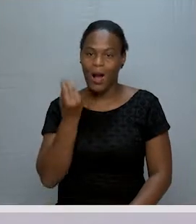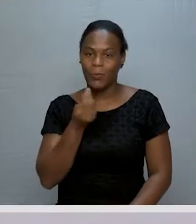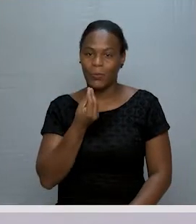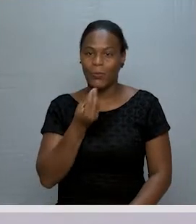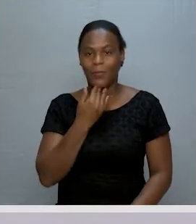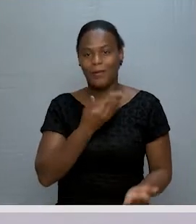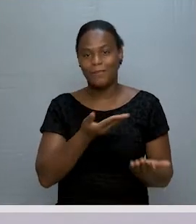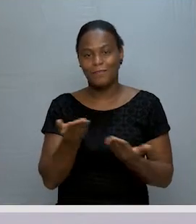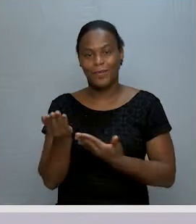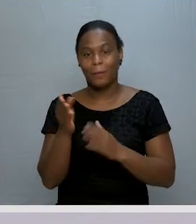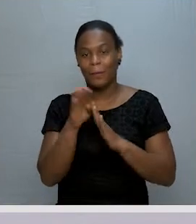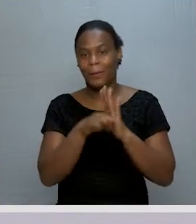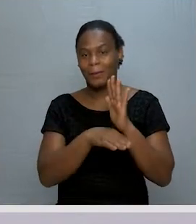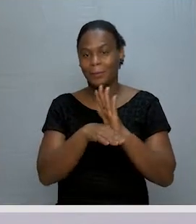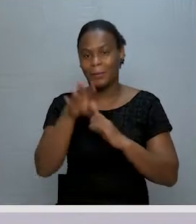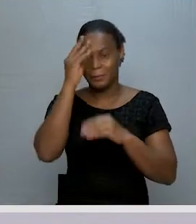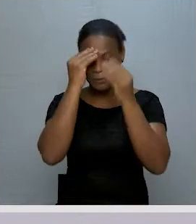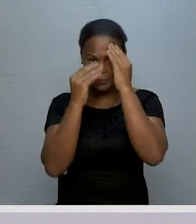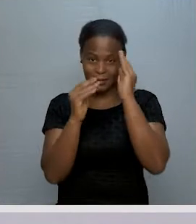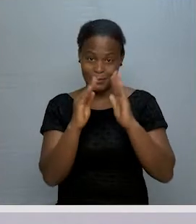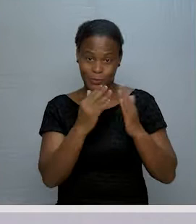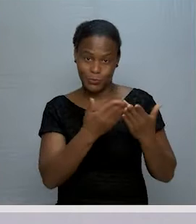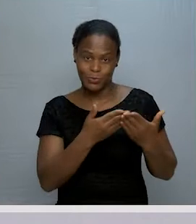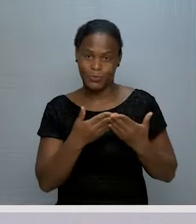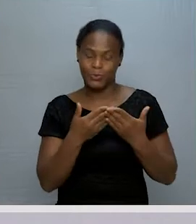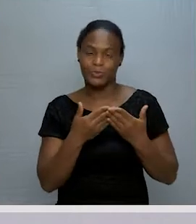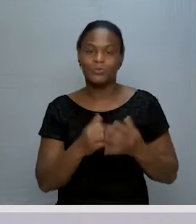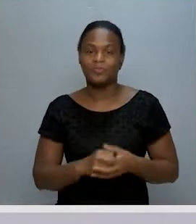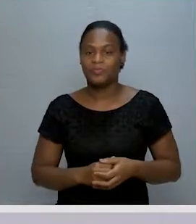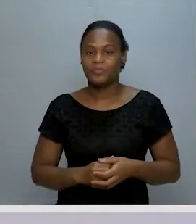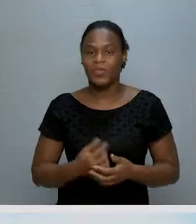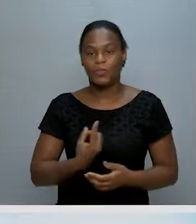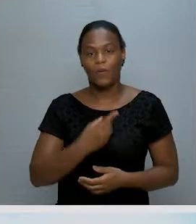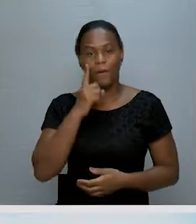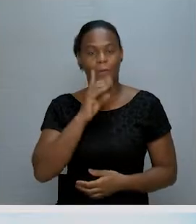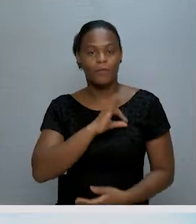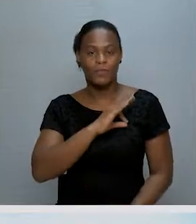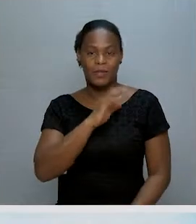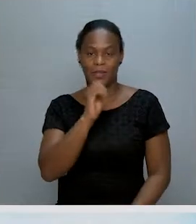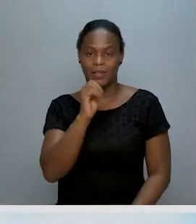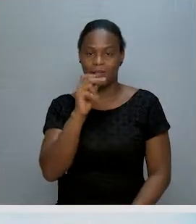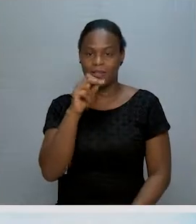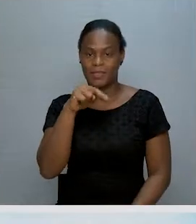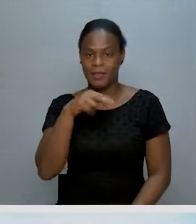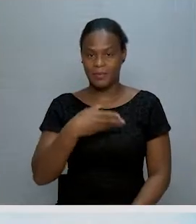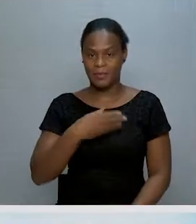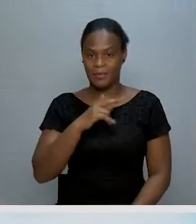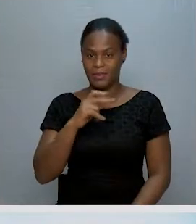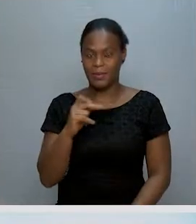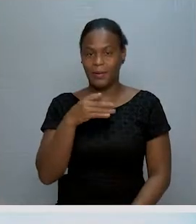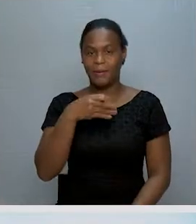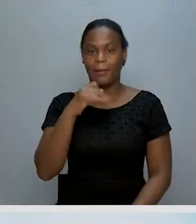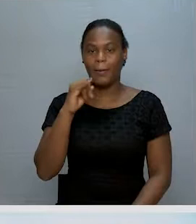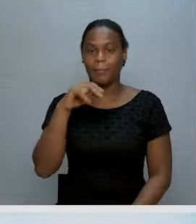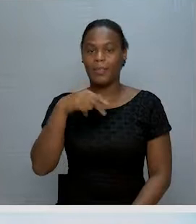alunos! Bem-vindos ao programa Aprender e Estudar em Casa. Sou a professora Sandra Pinto.